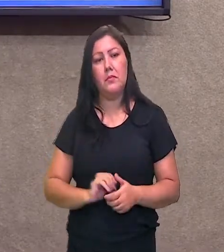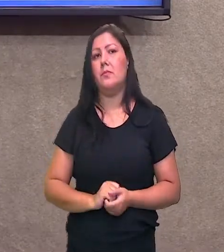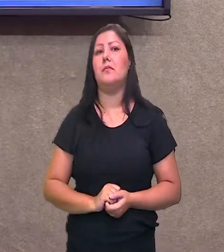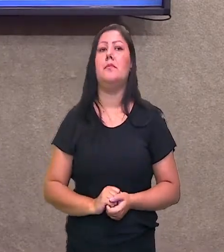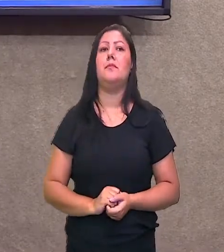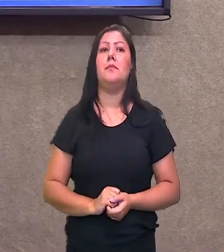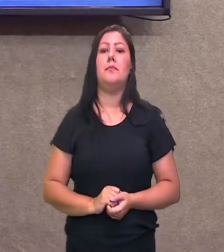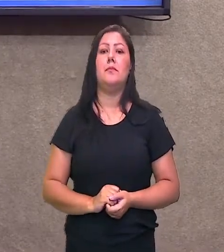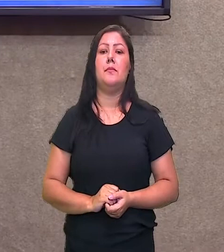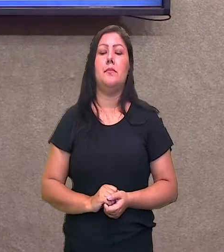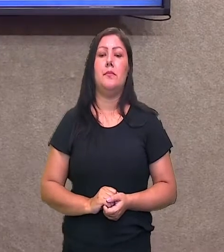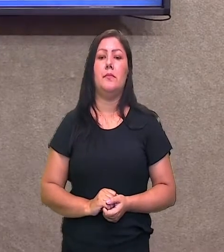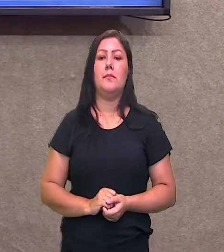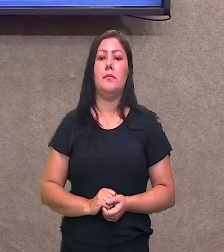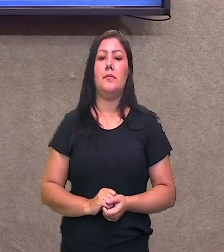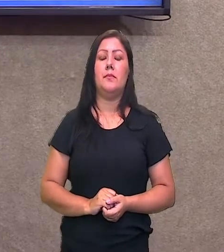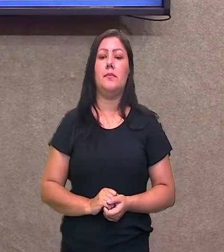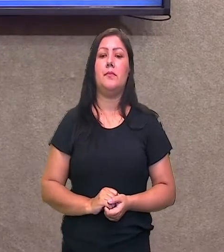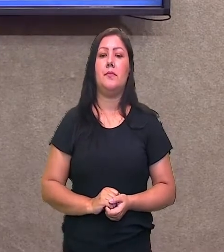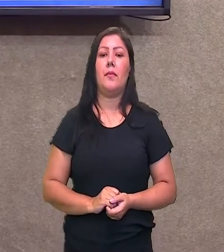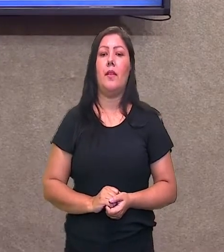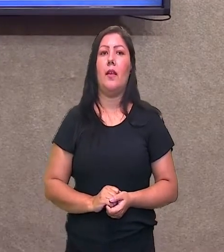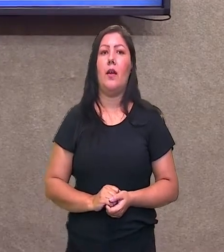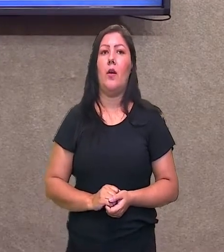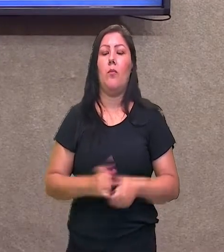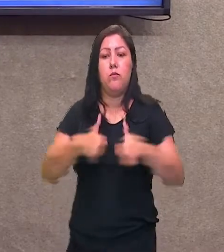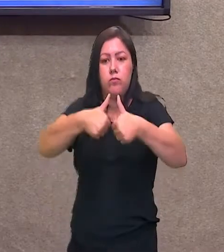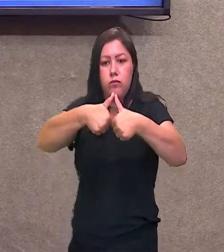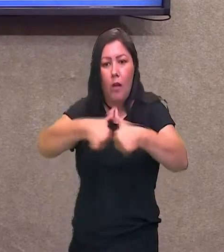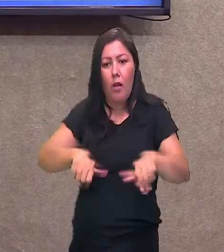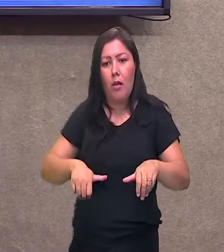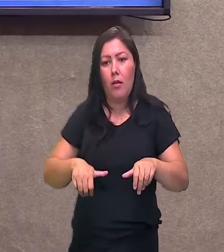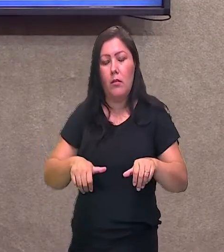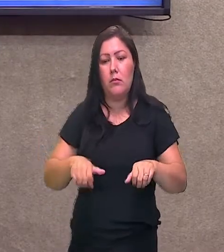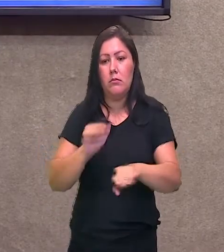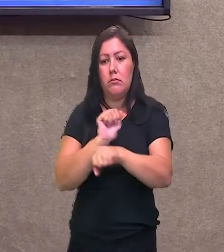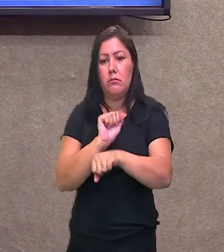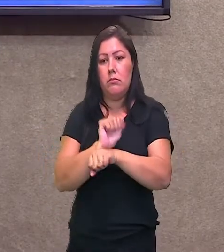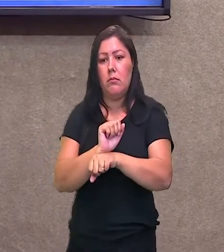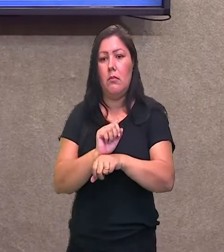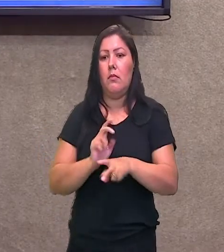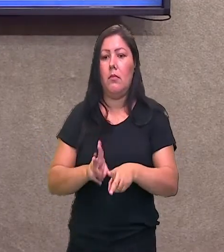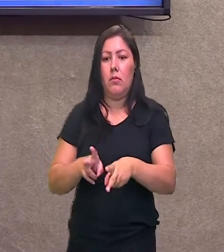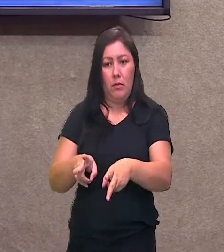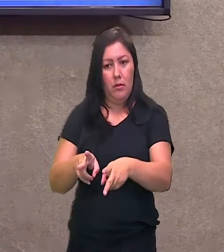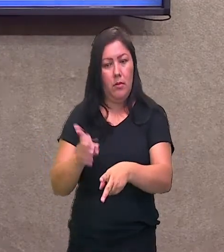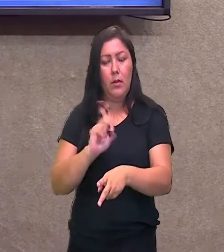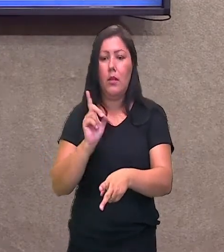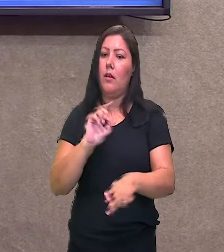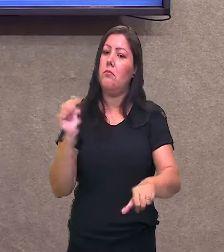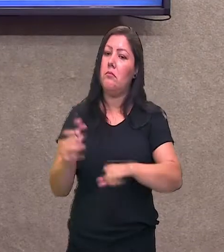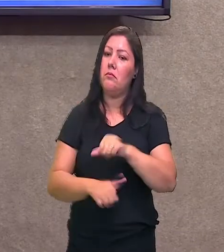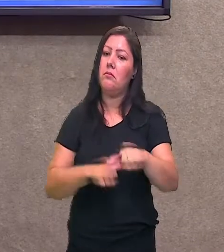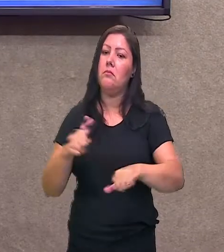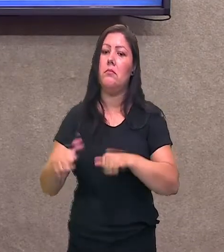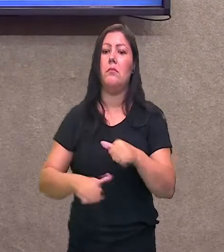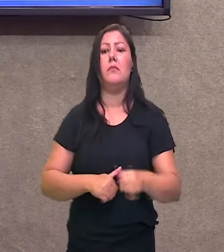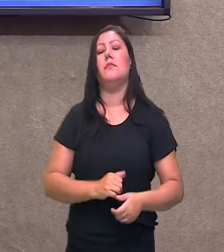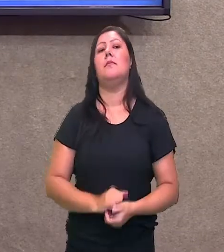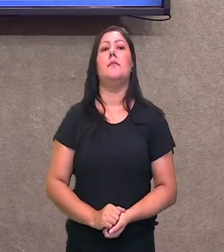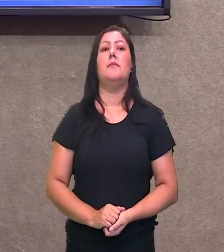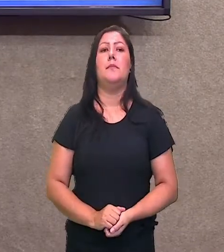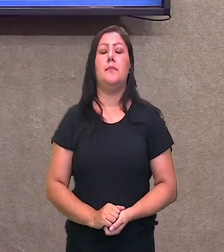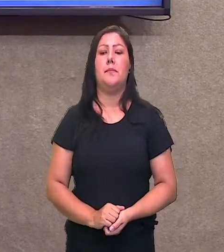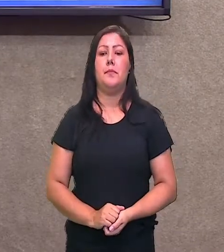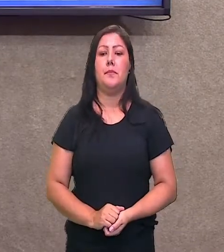Tranquilo? Então, não são fixos. Eles não têm uma